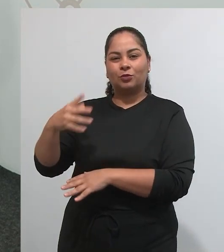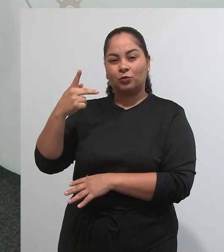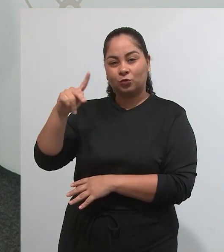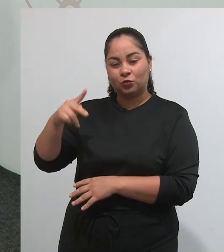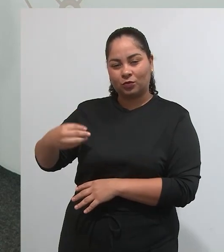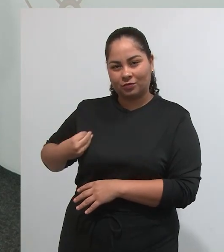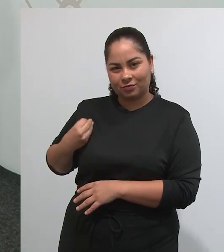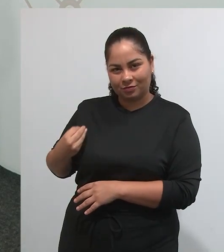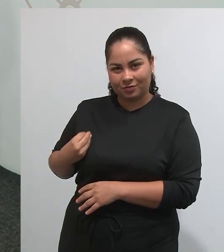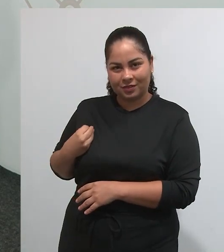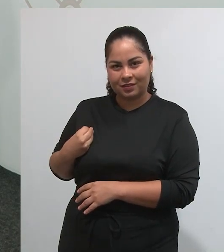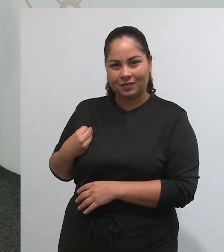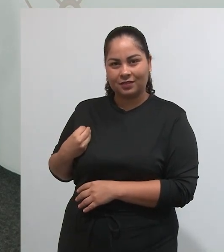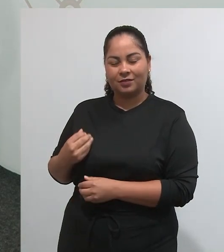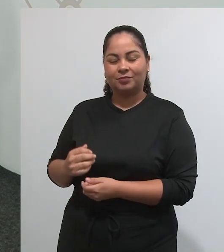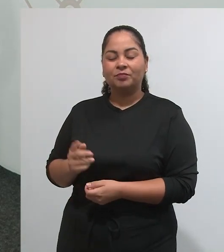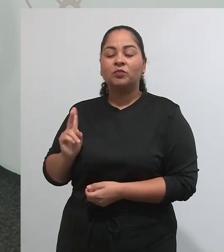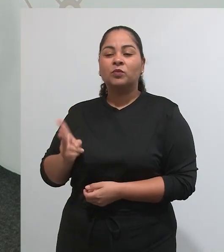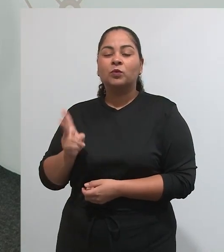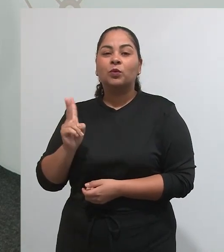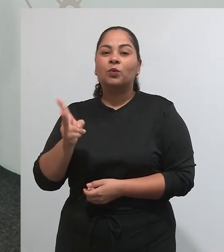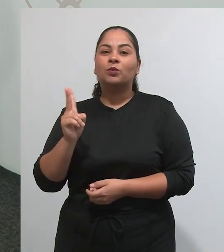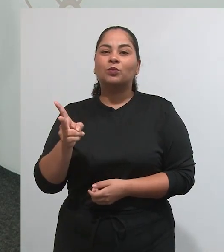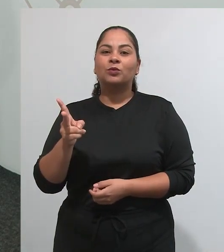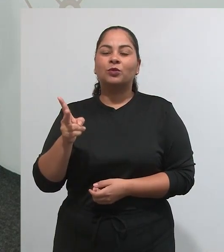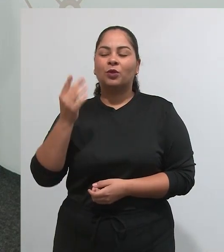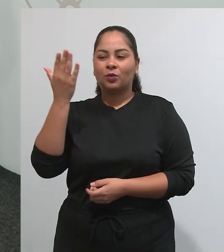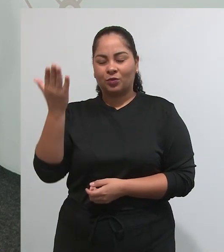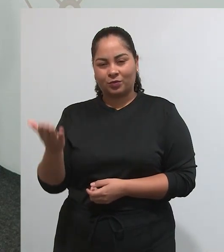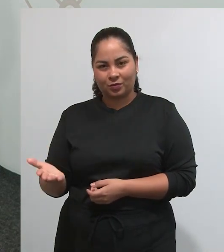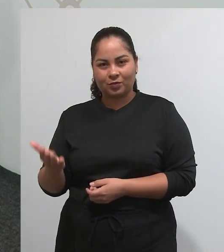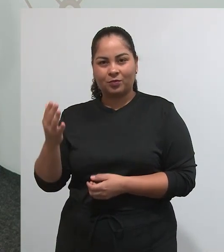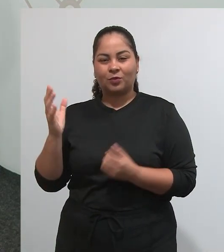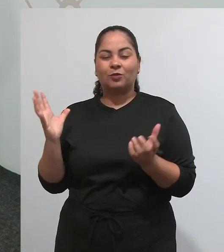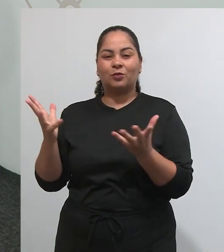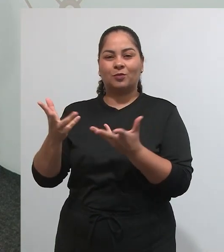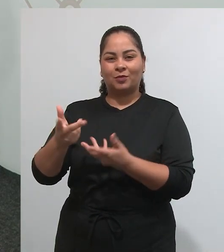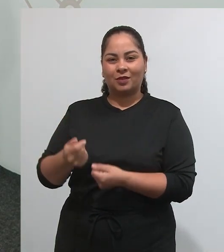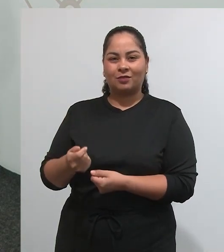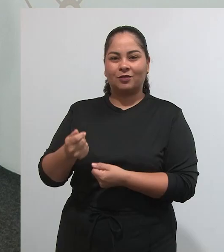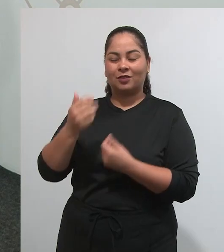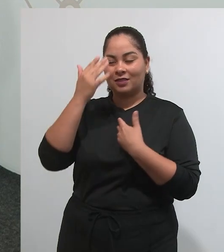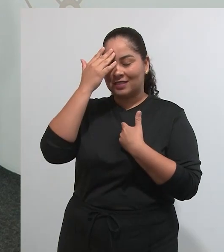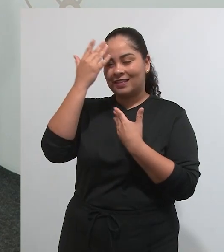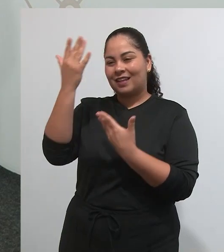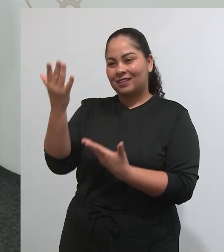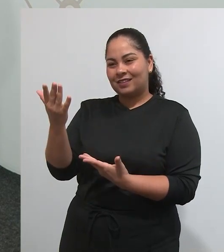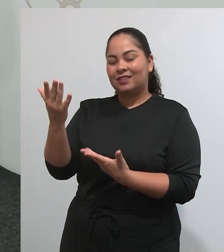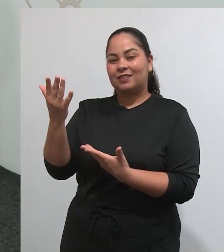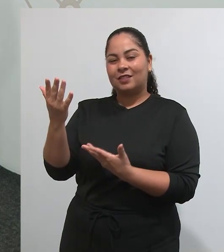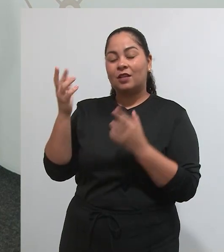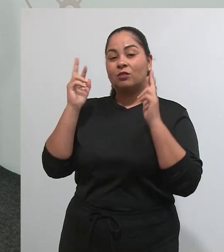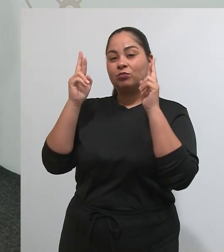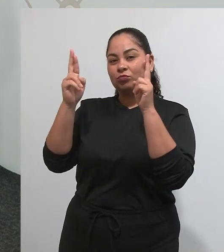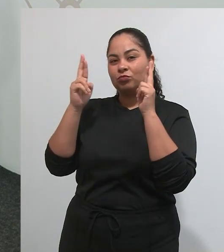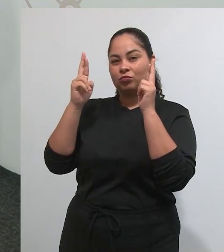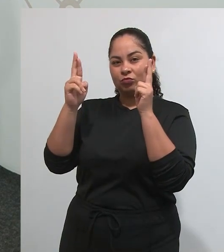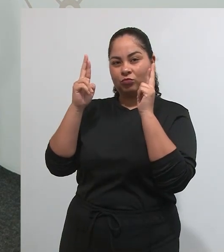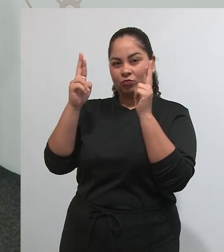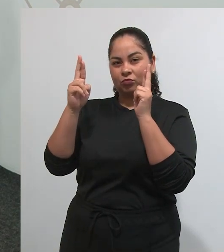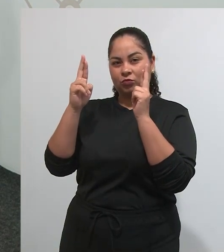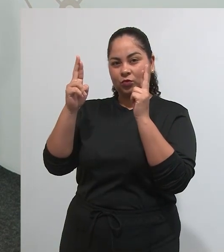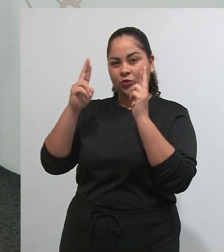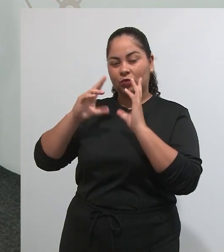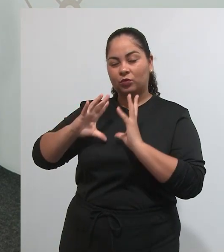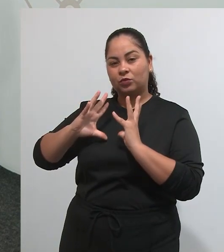vocês grandemente e continue sendo assim essa pessoa maravilhosa que você é. E obrigado por tudo.